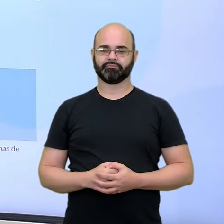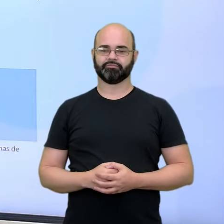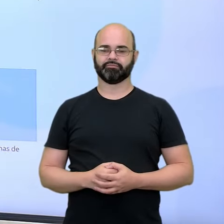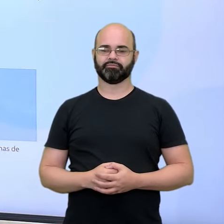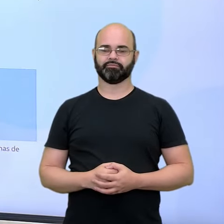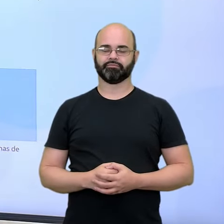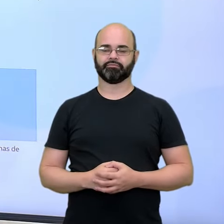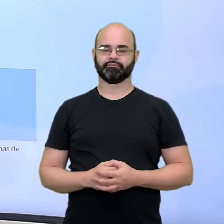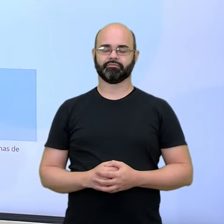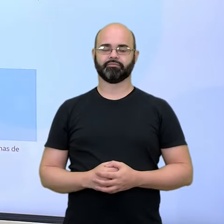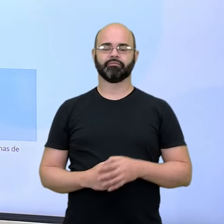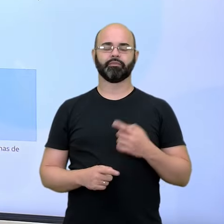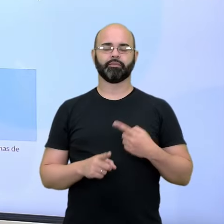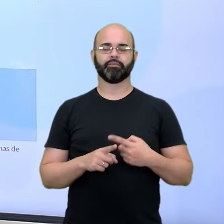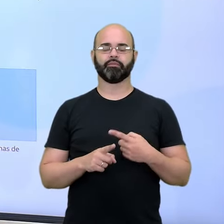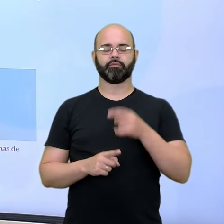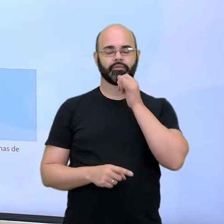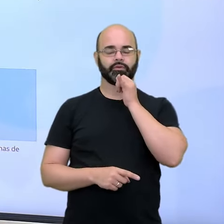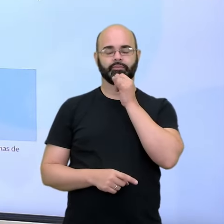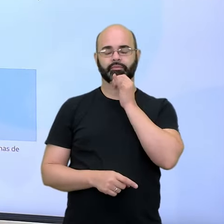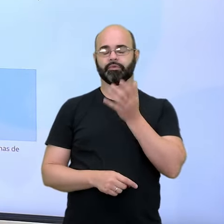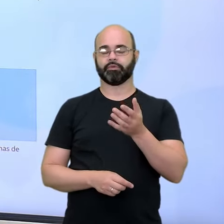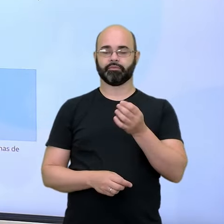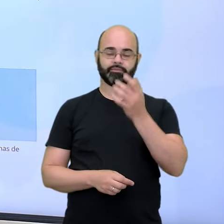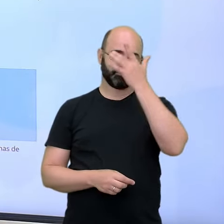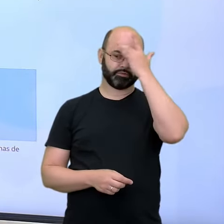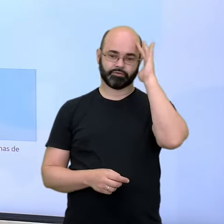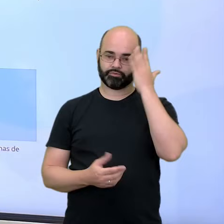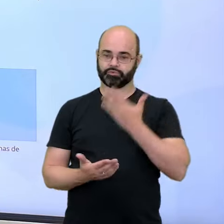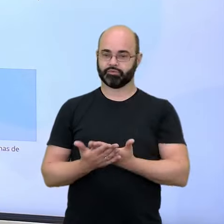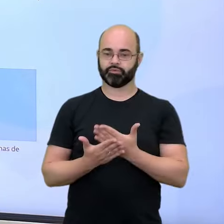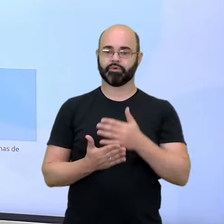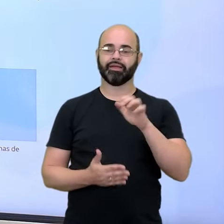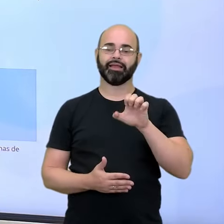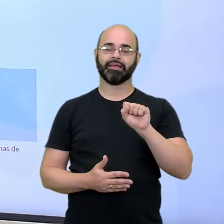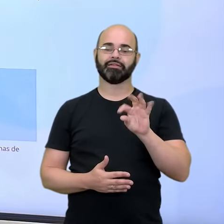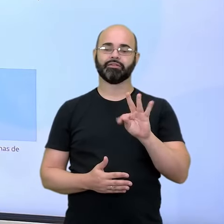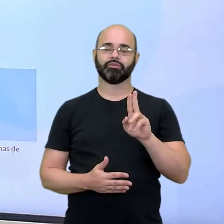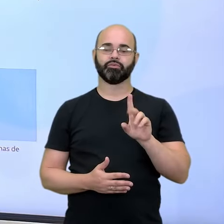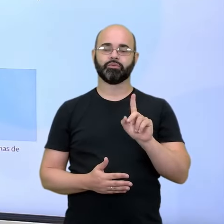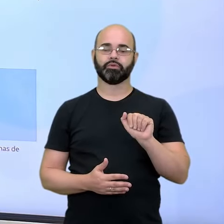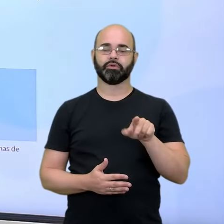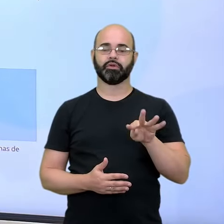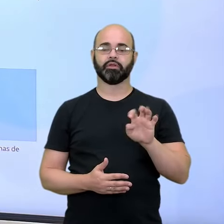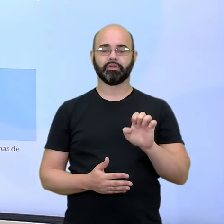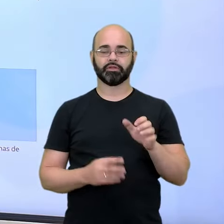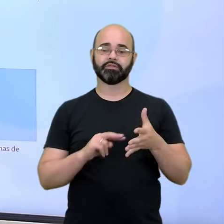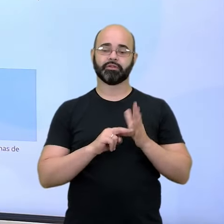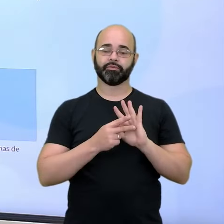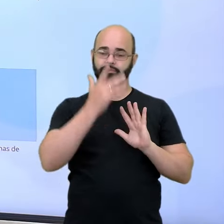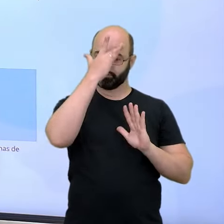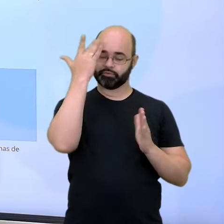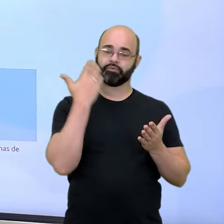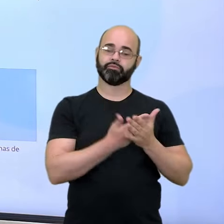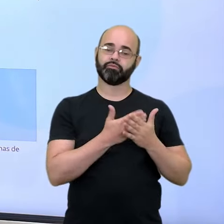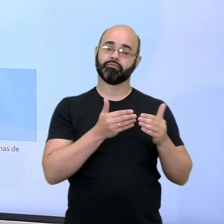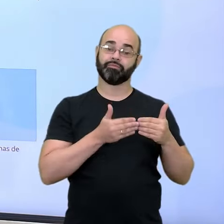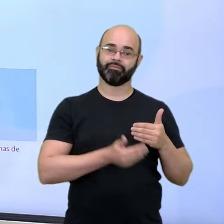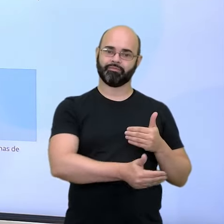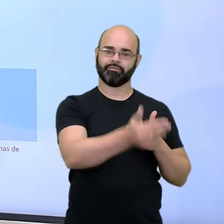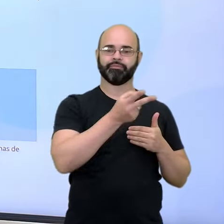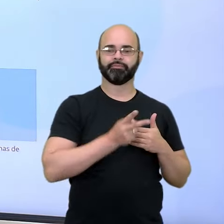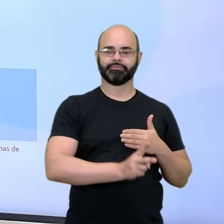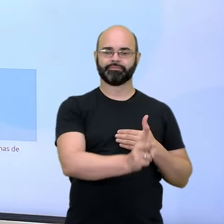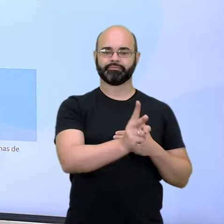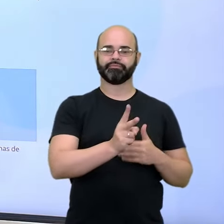o estudante? O estudo, né? Aquele que estuda e estudante que continua estudando.